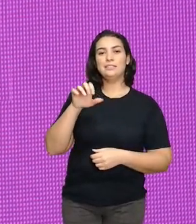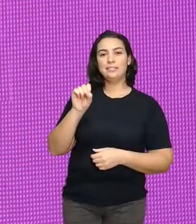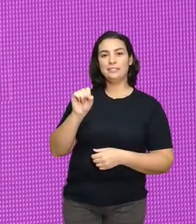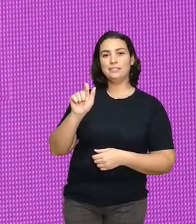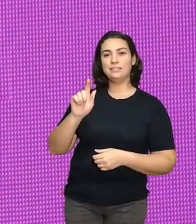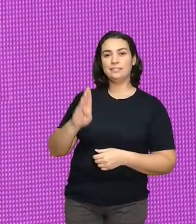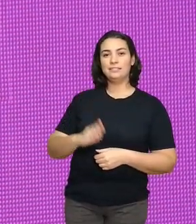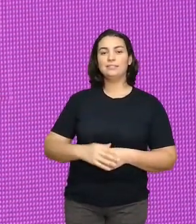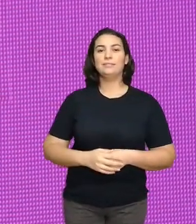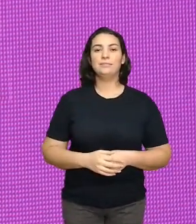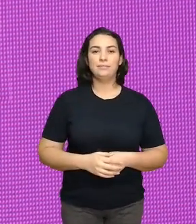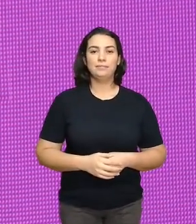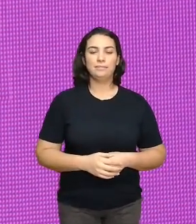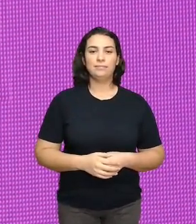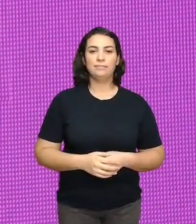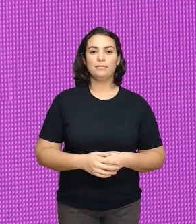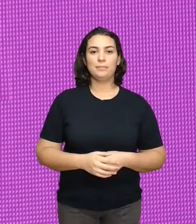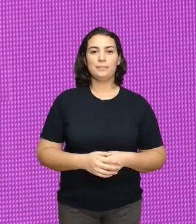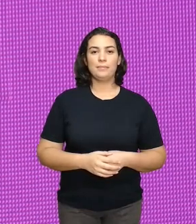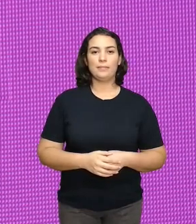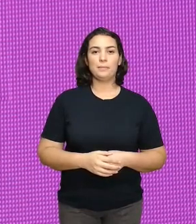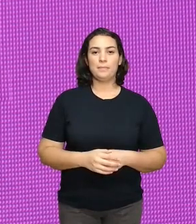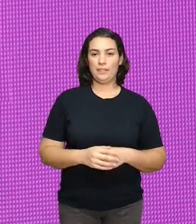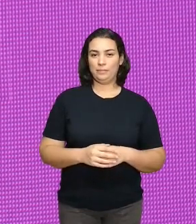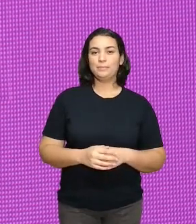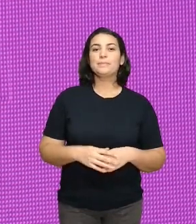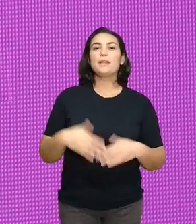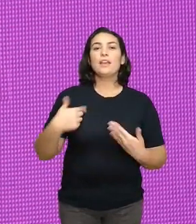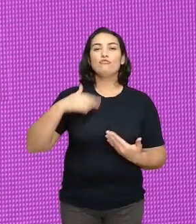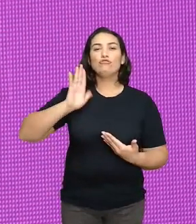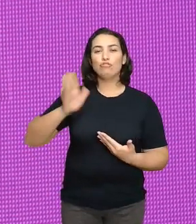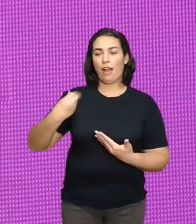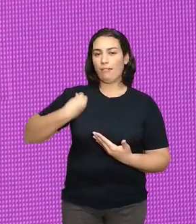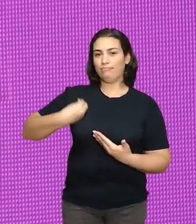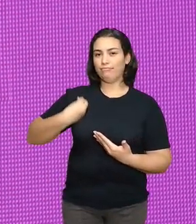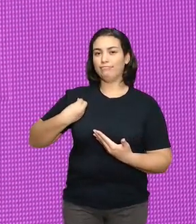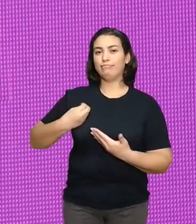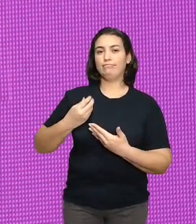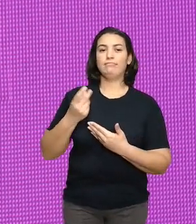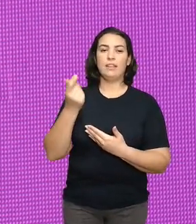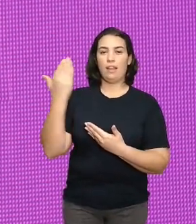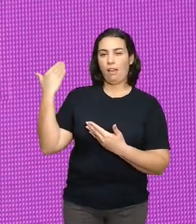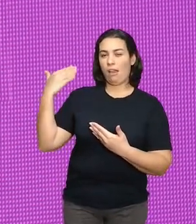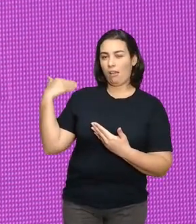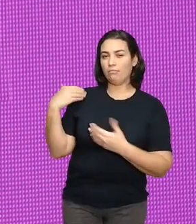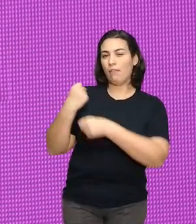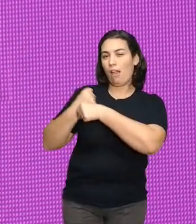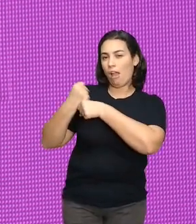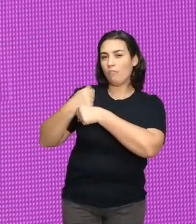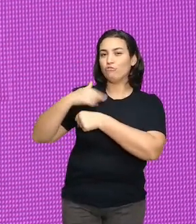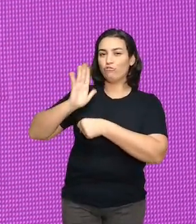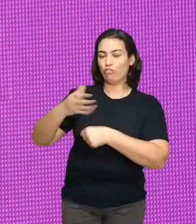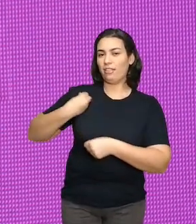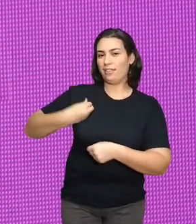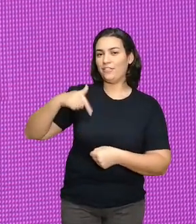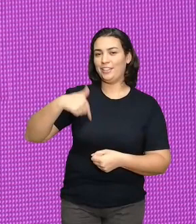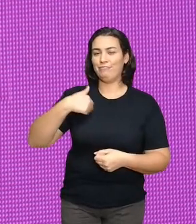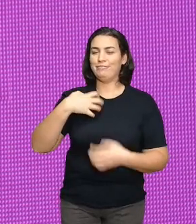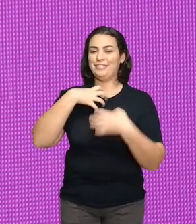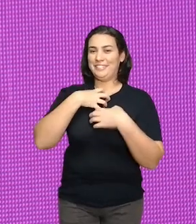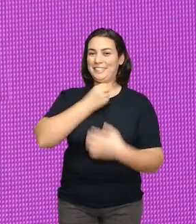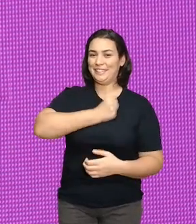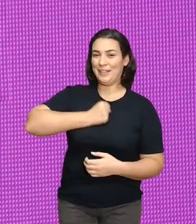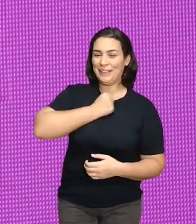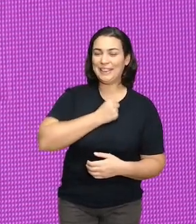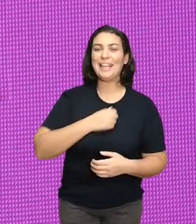Eu já vim no Social Good há alguns anos atrás e estava com saudades. E uma honra para mim